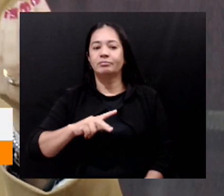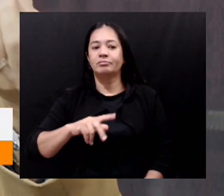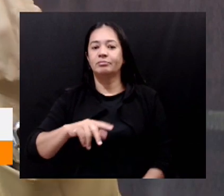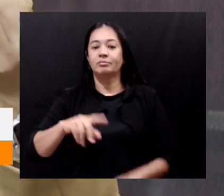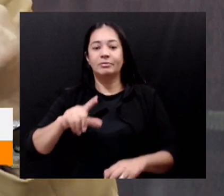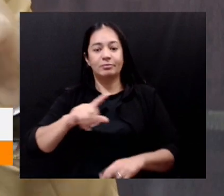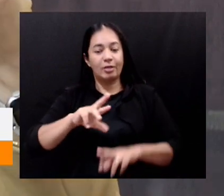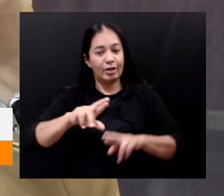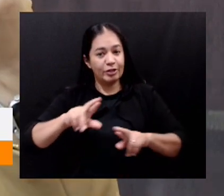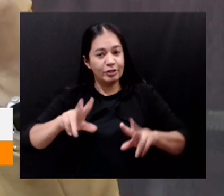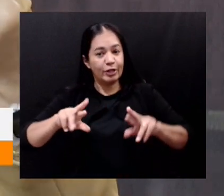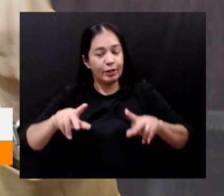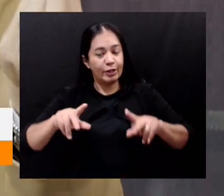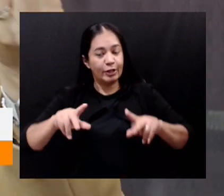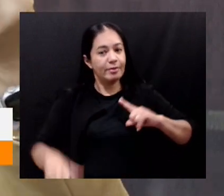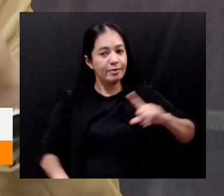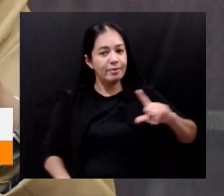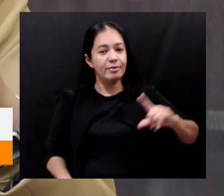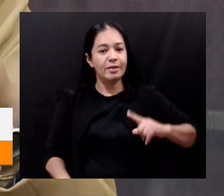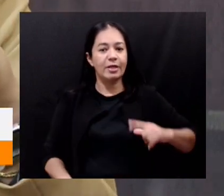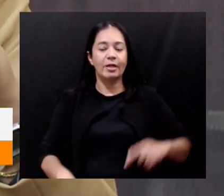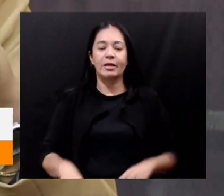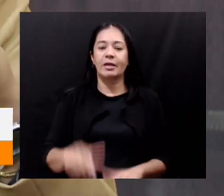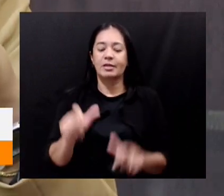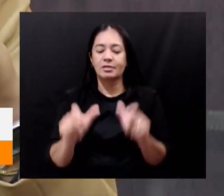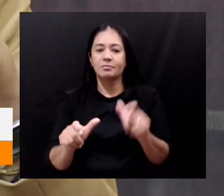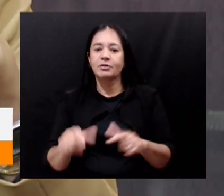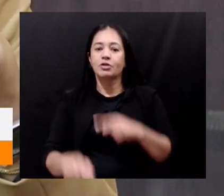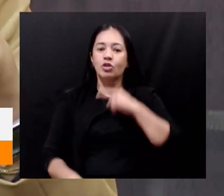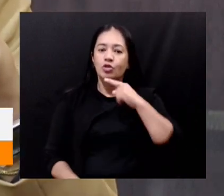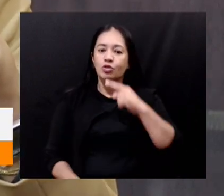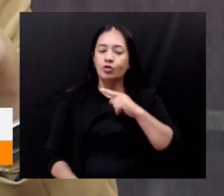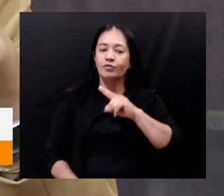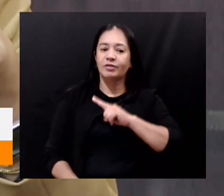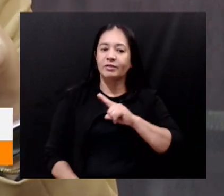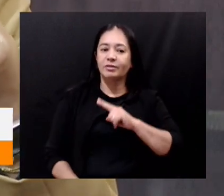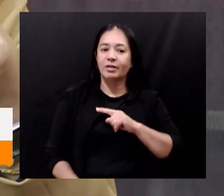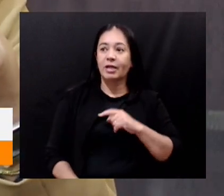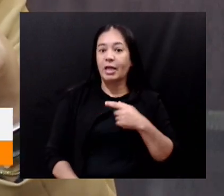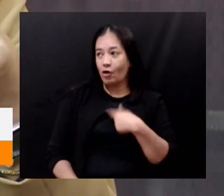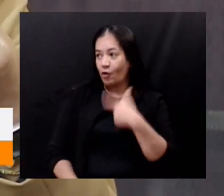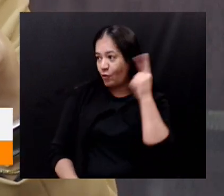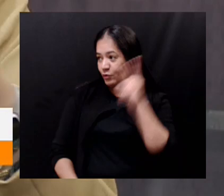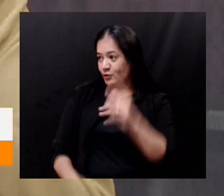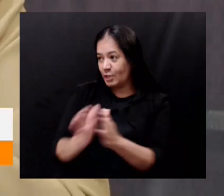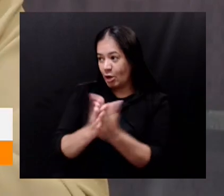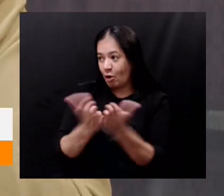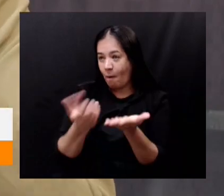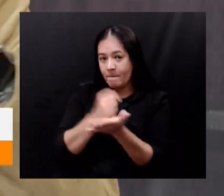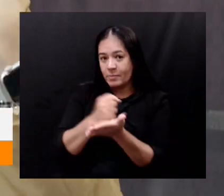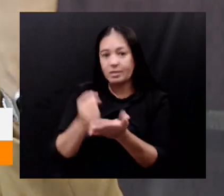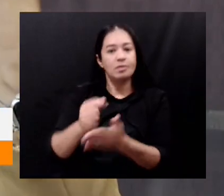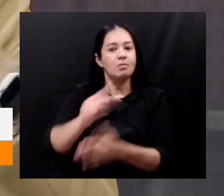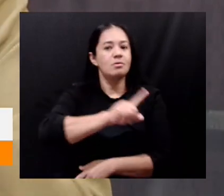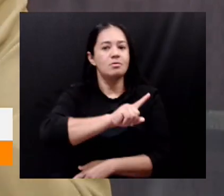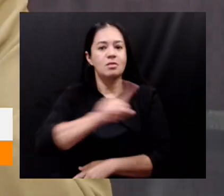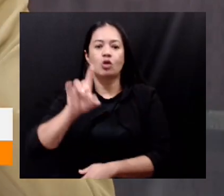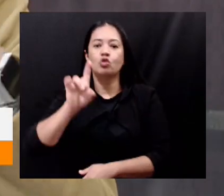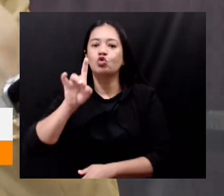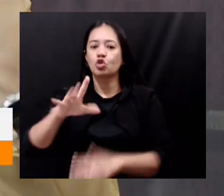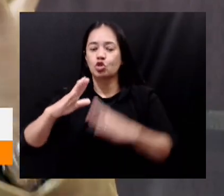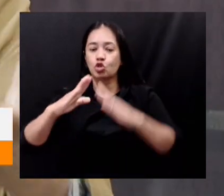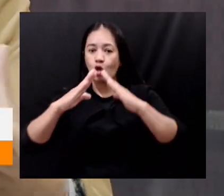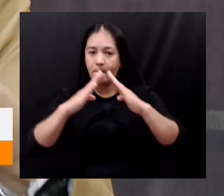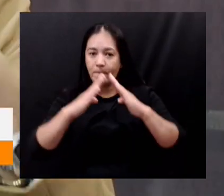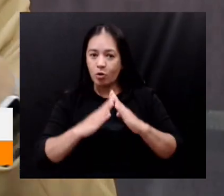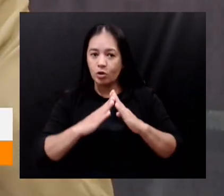essa dúvida se vão receber o passaporte. Não, eles vão estar legalmente residindo no país com essa compra,